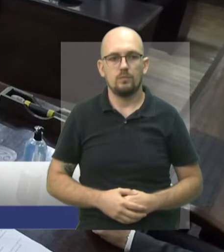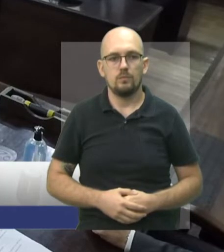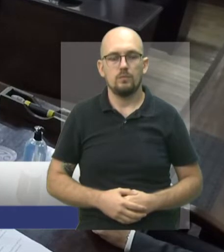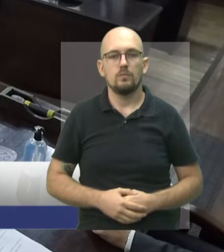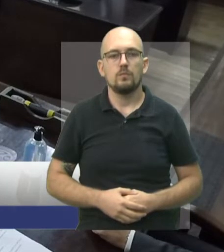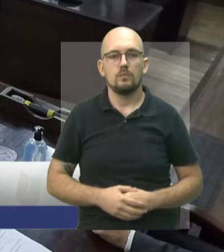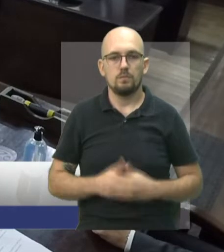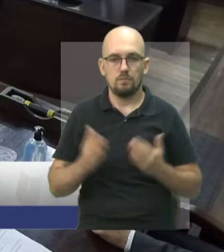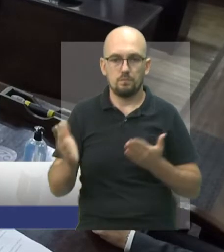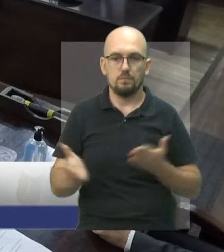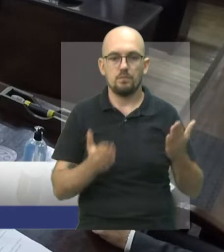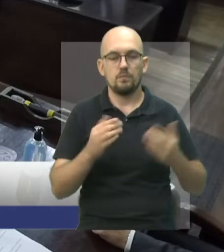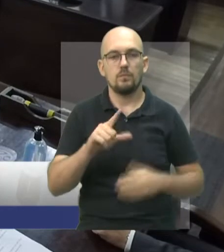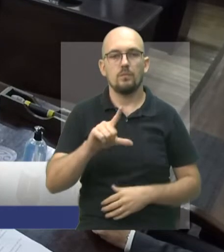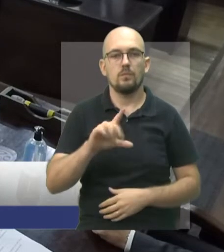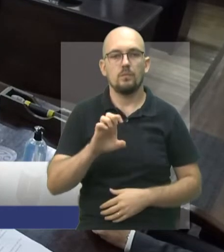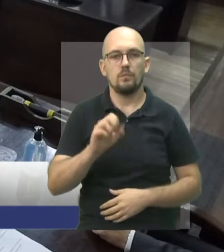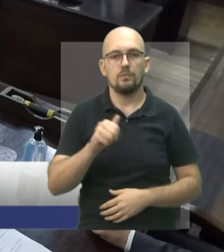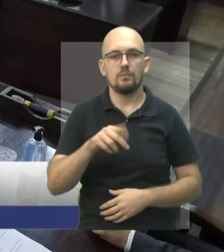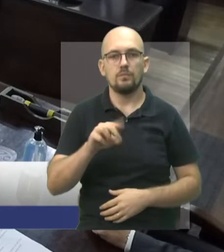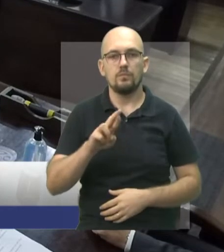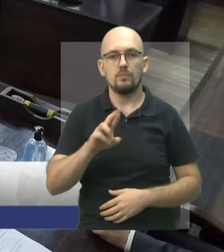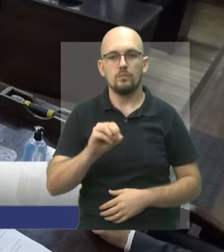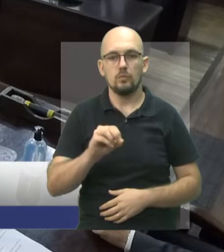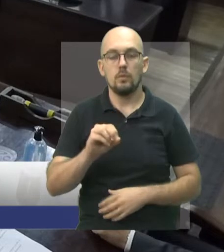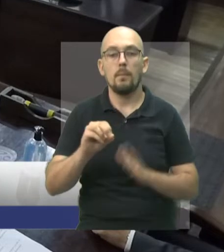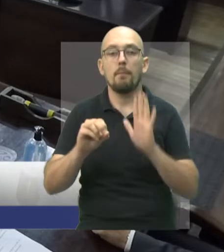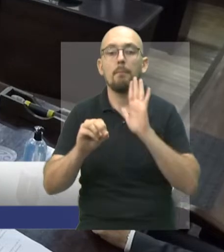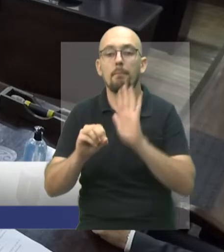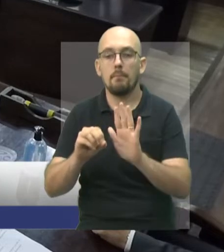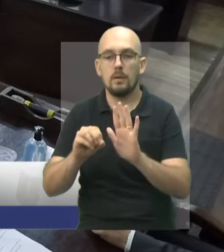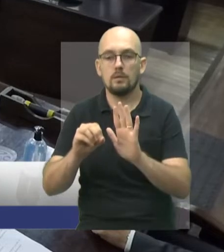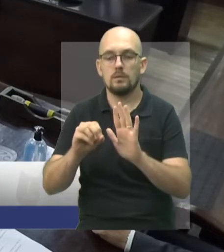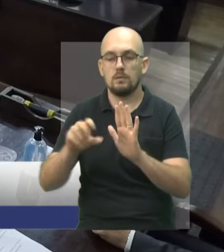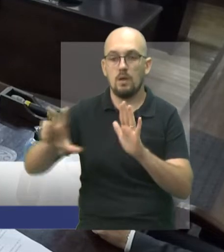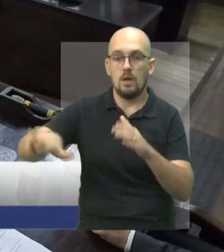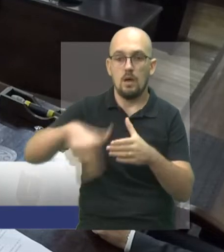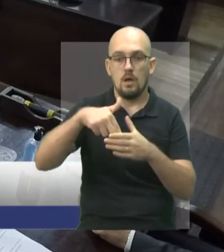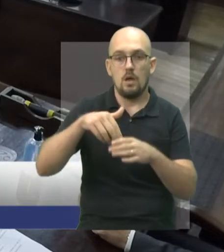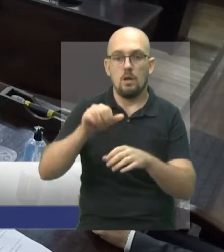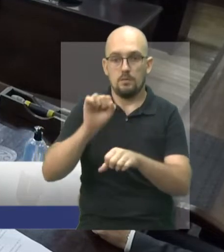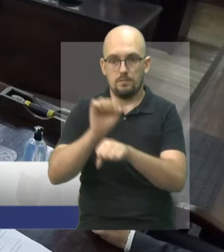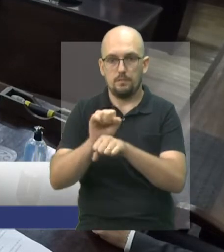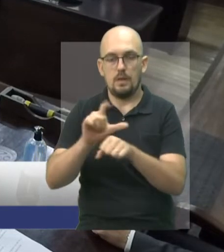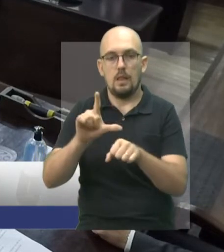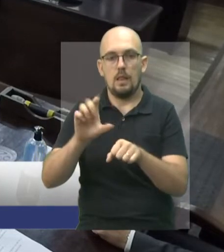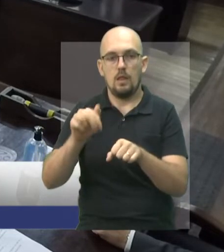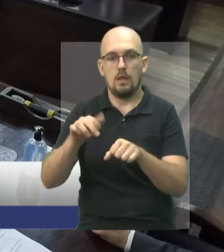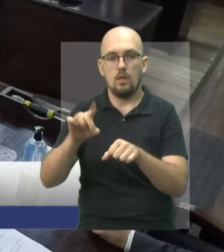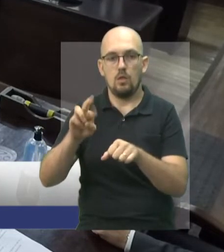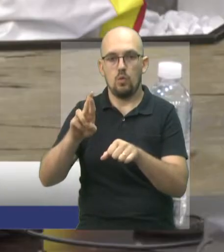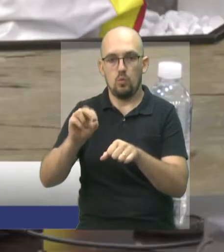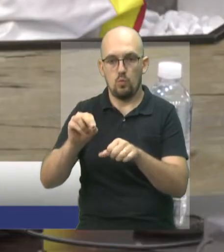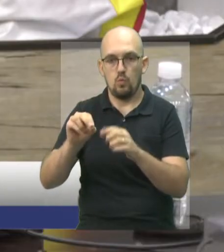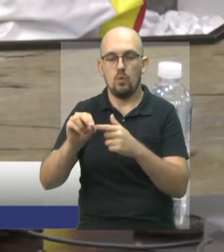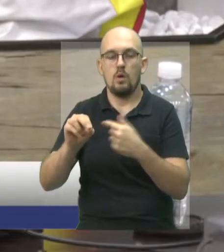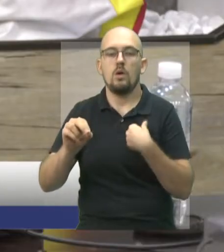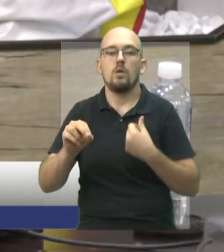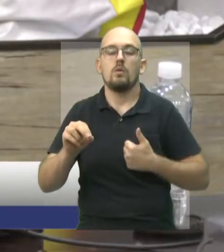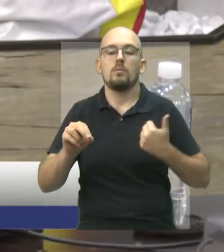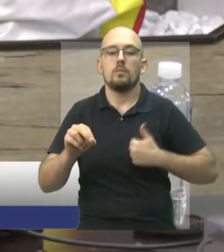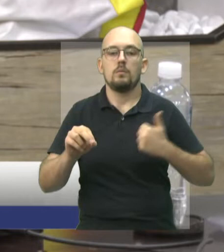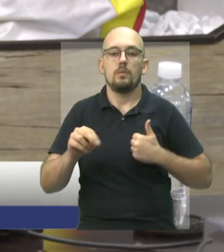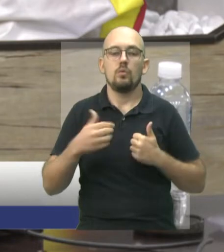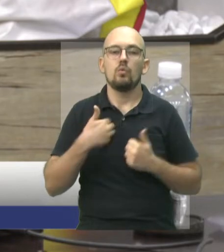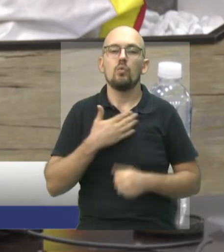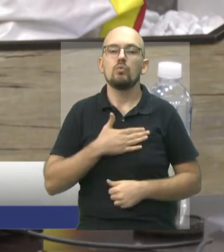Com a palavra, Leandro Passos. Antes do Leandro assumir a palavra, eu gostaria de